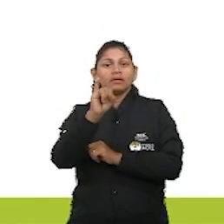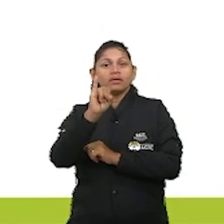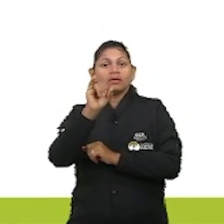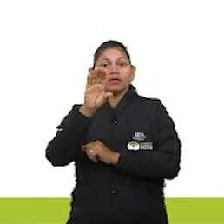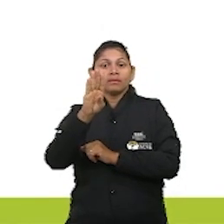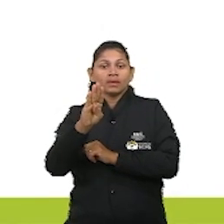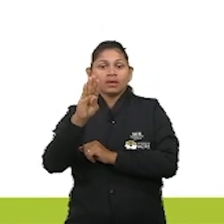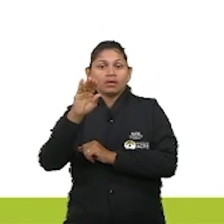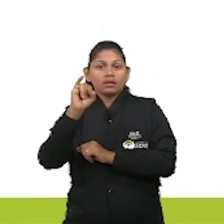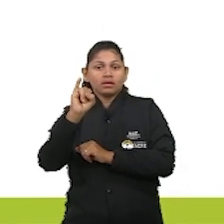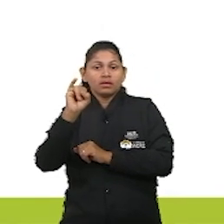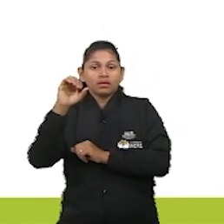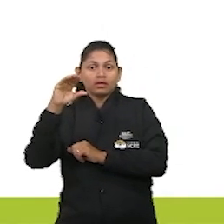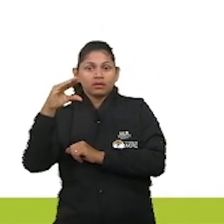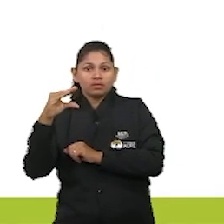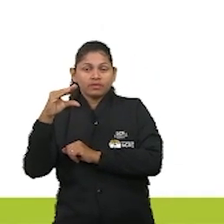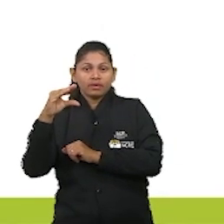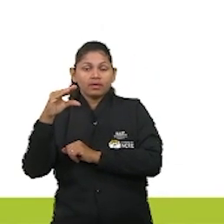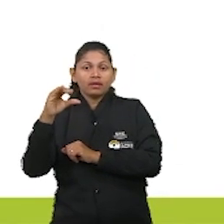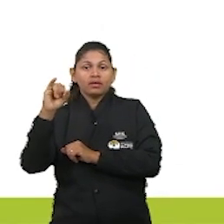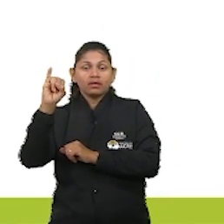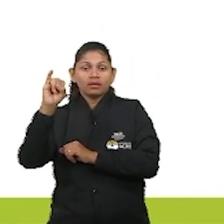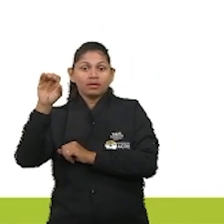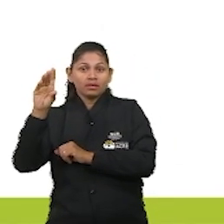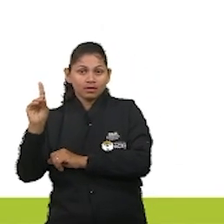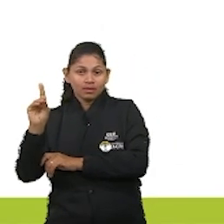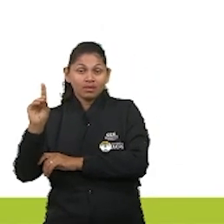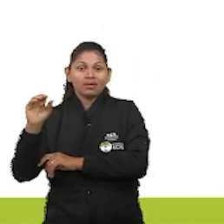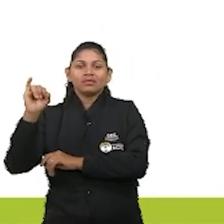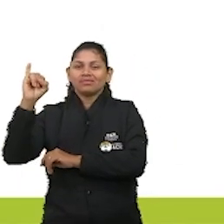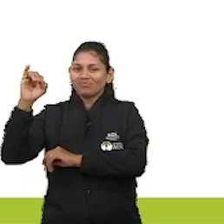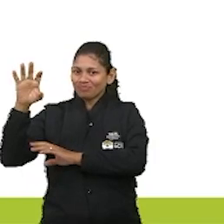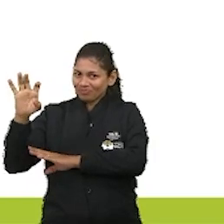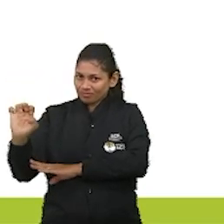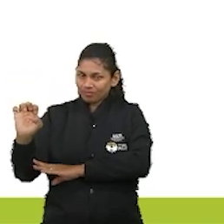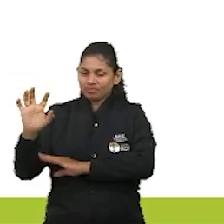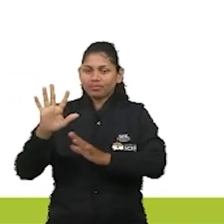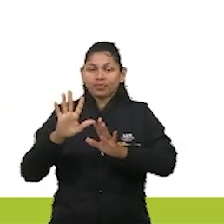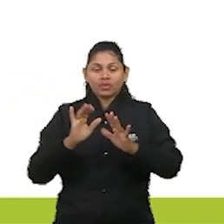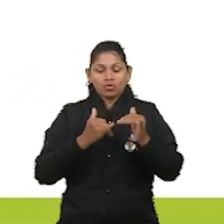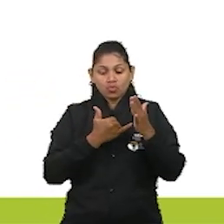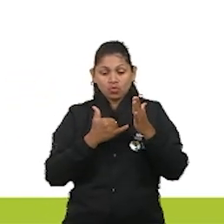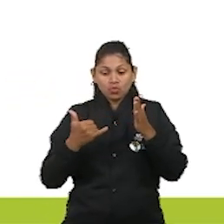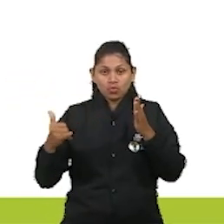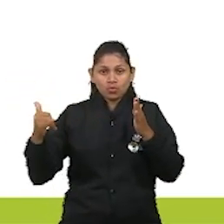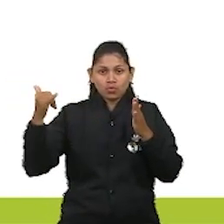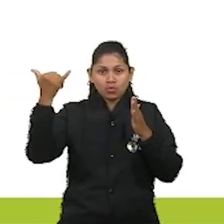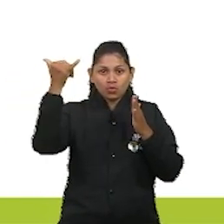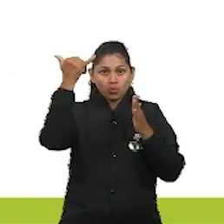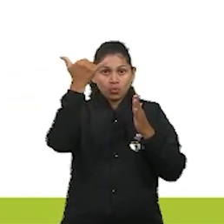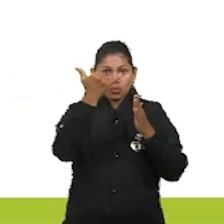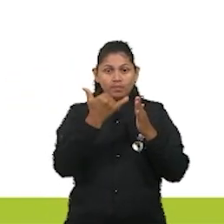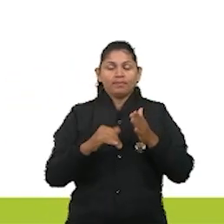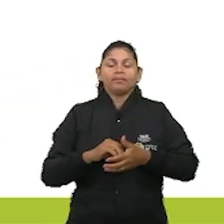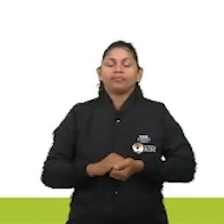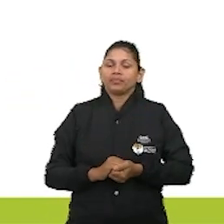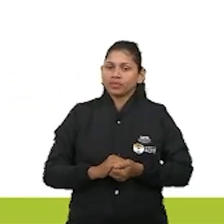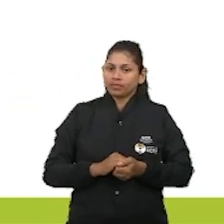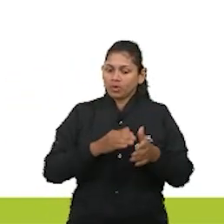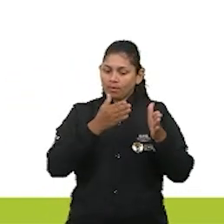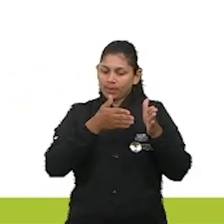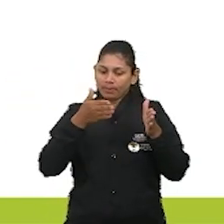IC, ID e E, que seria o quê? A corrente que está passando por esses pontos, respectivamente. Então, nessa